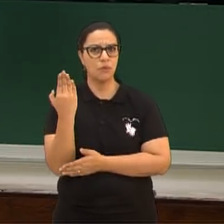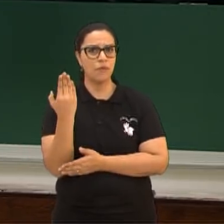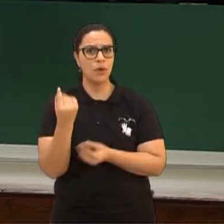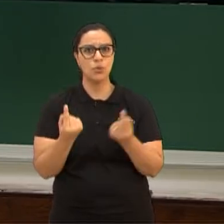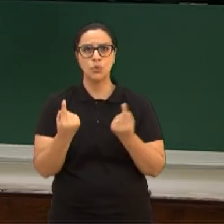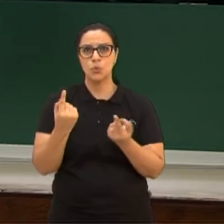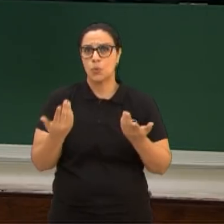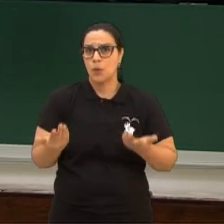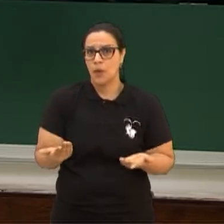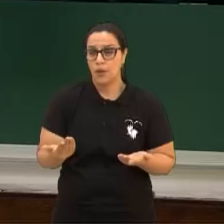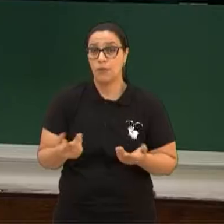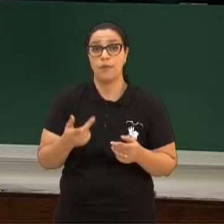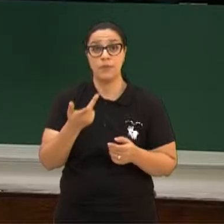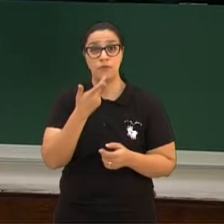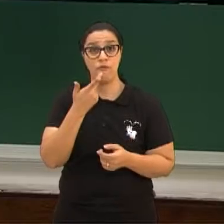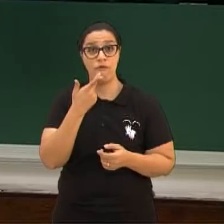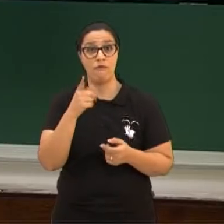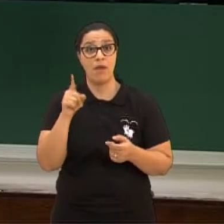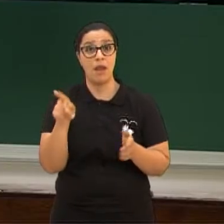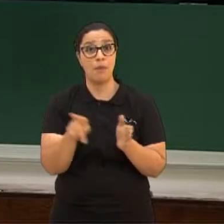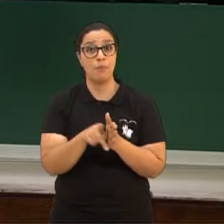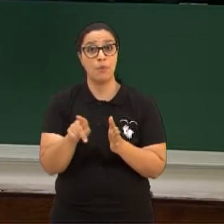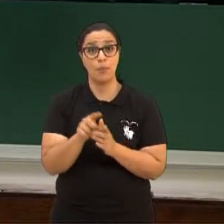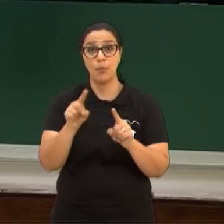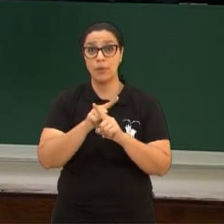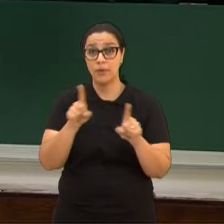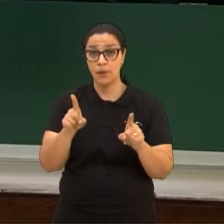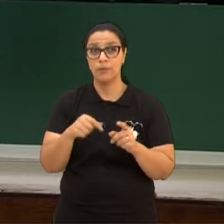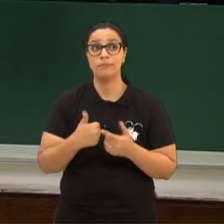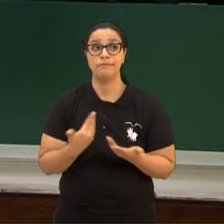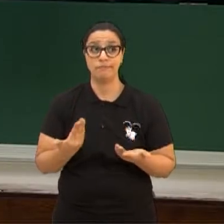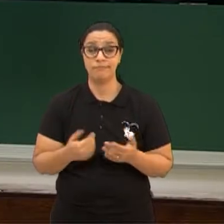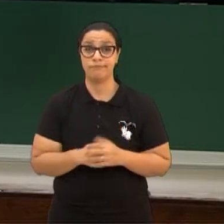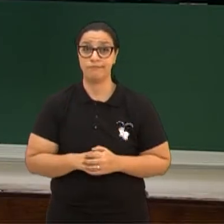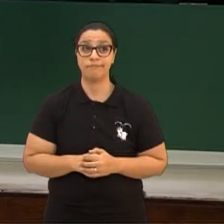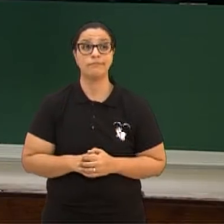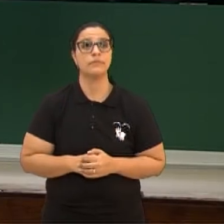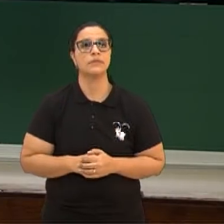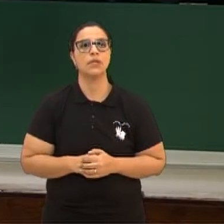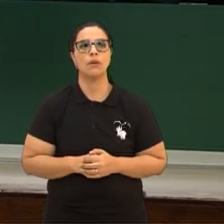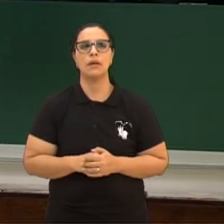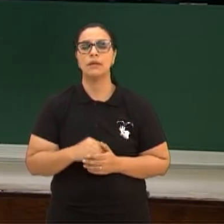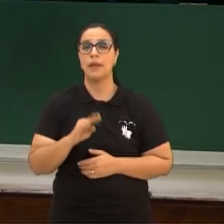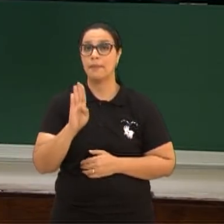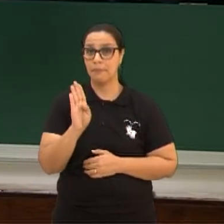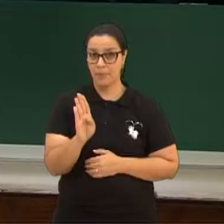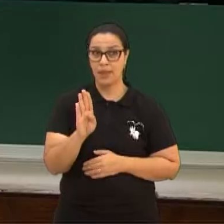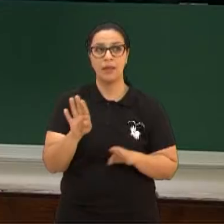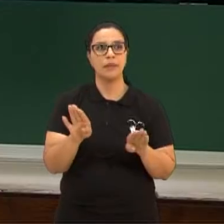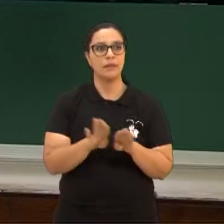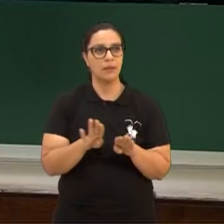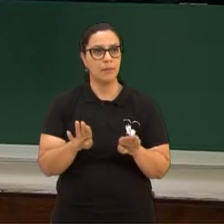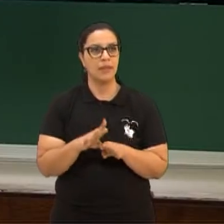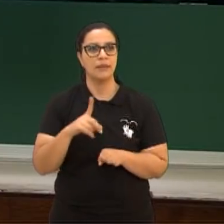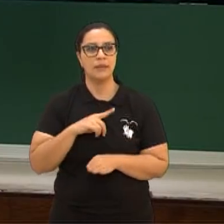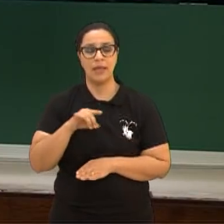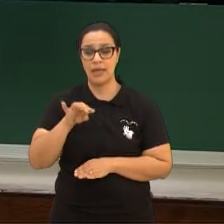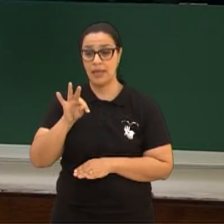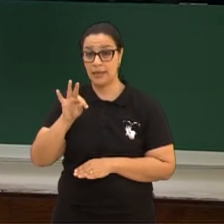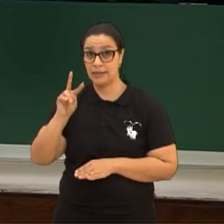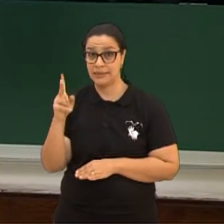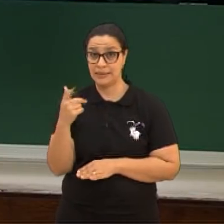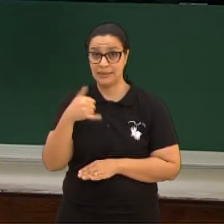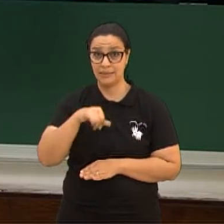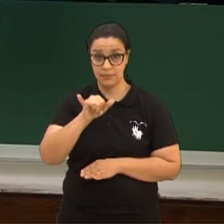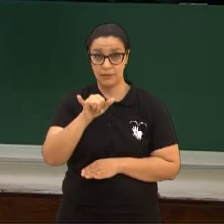forma negativa, então eu tenho que dizer elas não estão dormindo. A mesma coisa aqui.